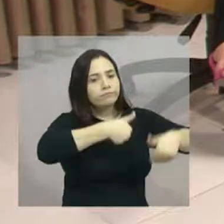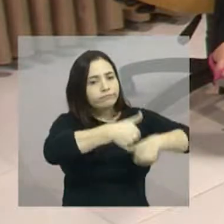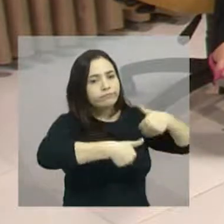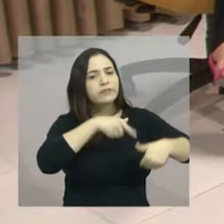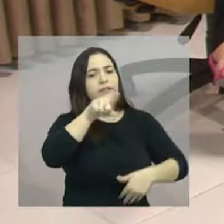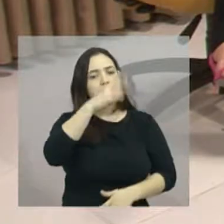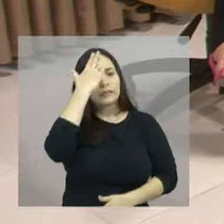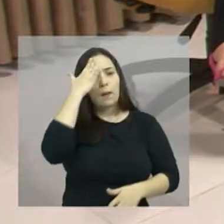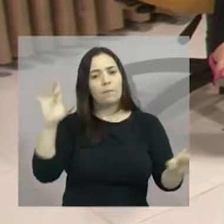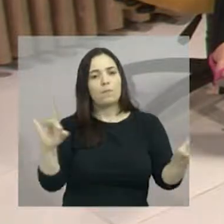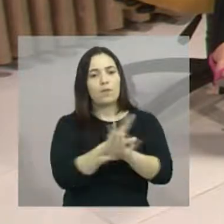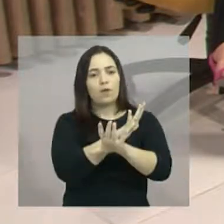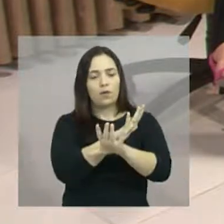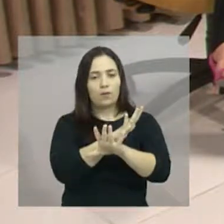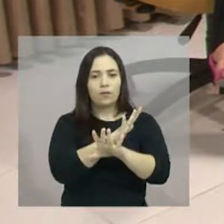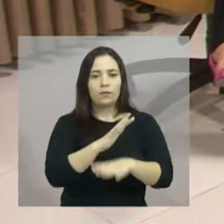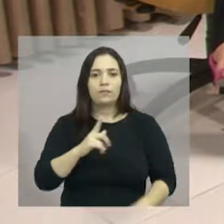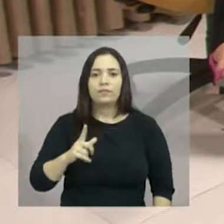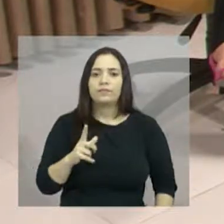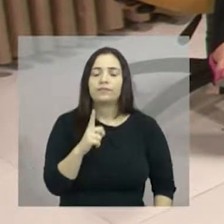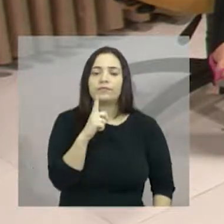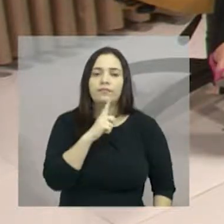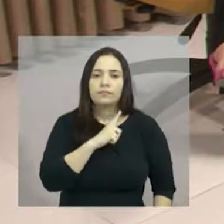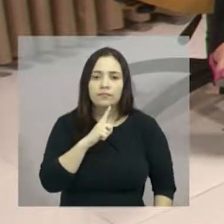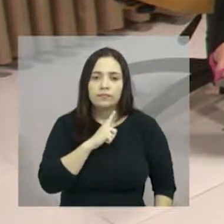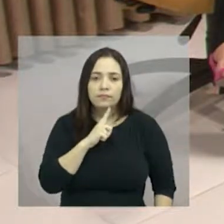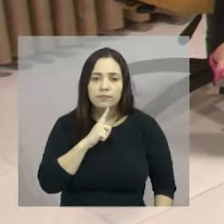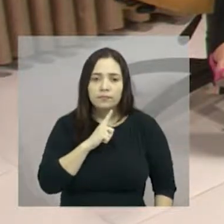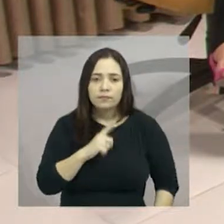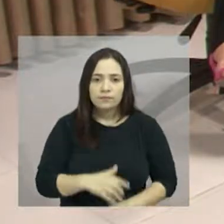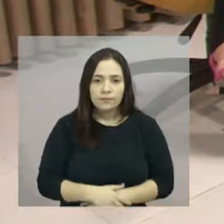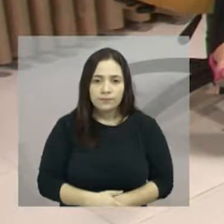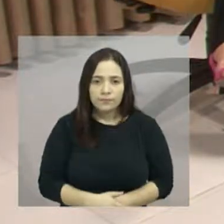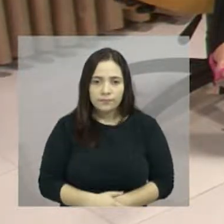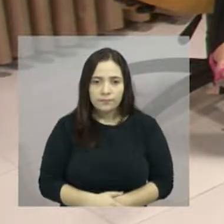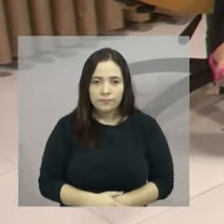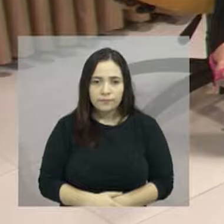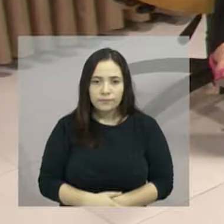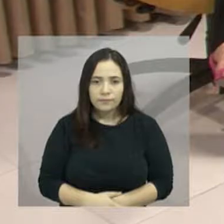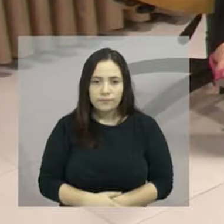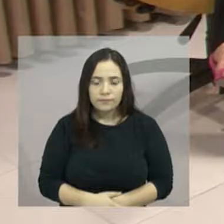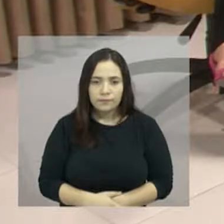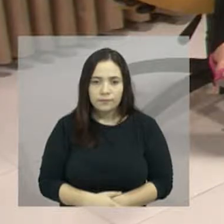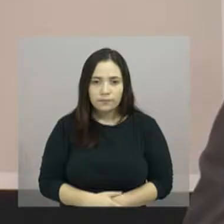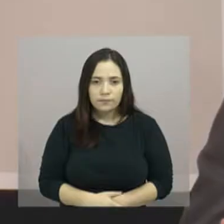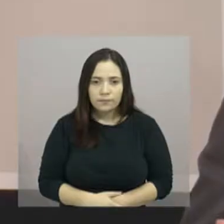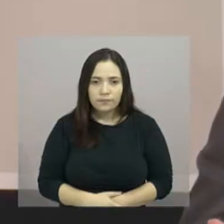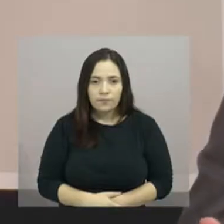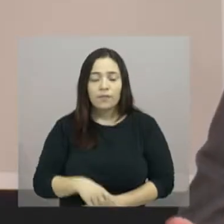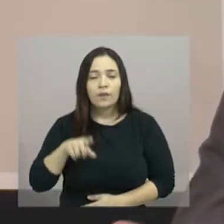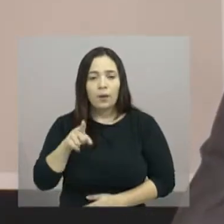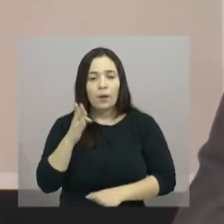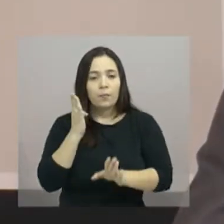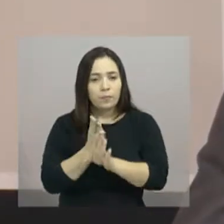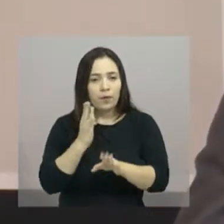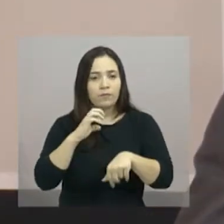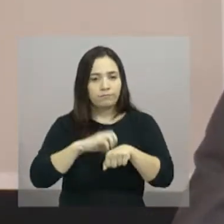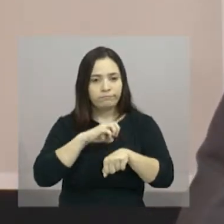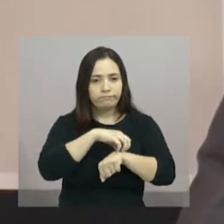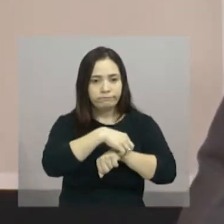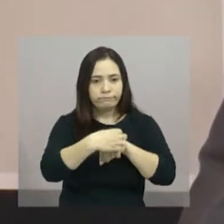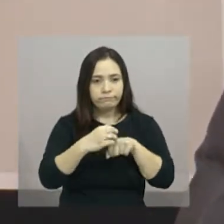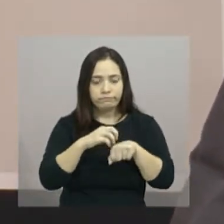disse, você tem um senhor de idade, com 70, 80 anos, que por conta de uma febre chikungunya ele vai ter dificuldade para